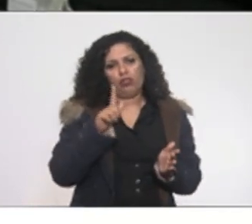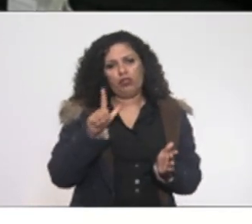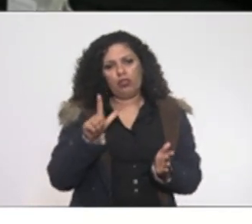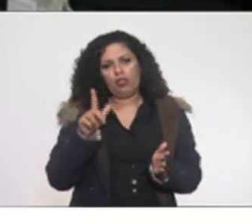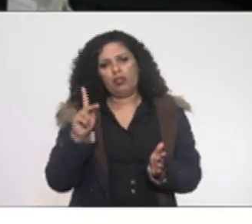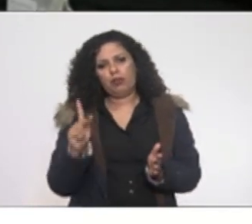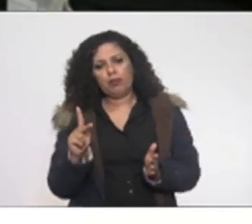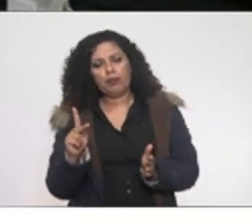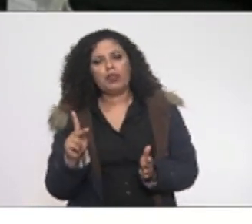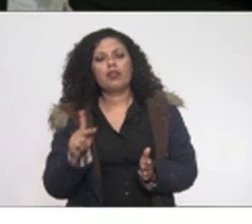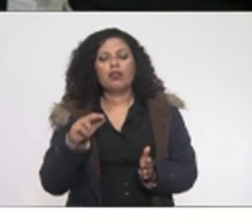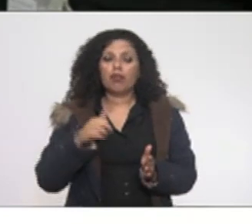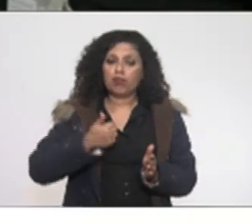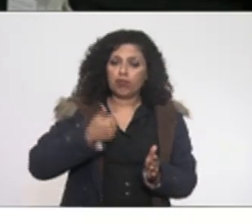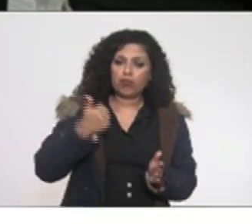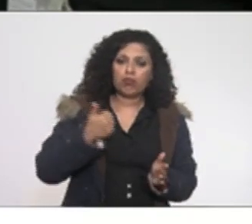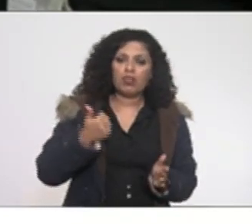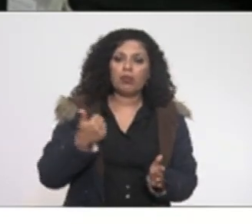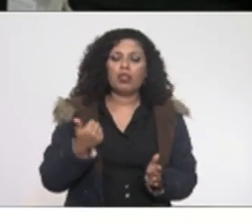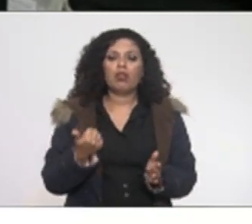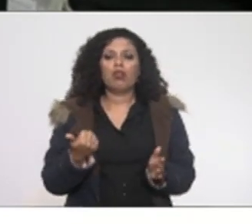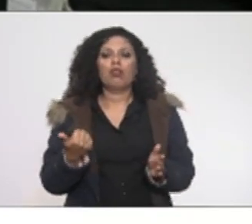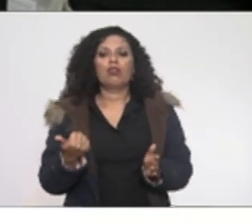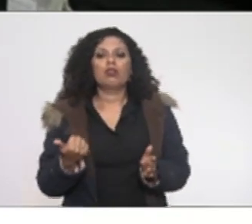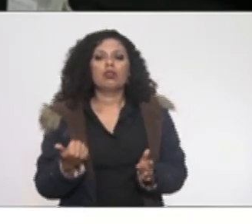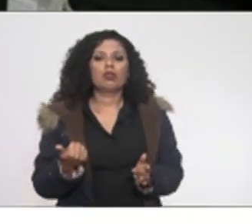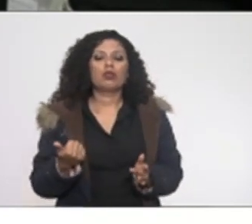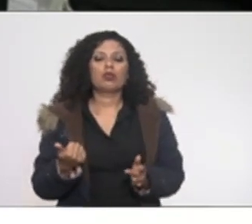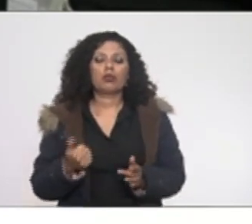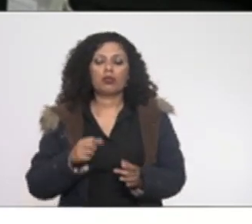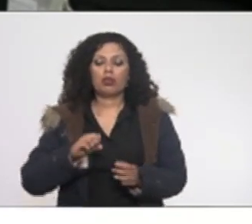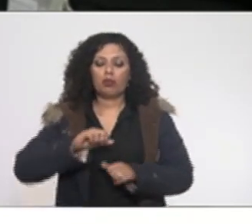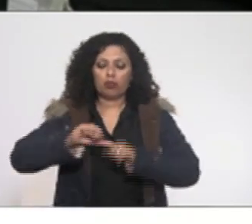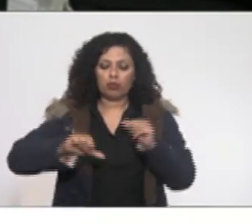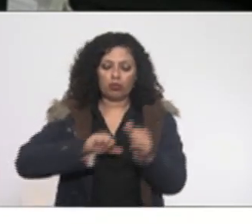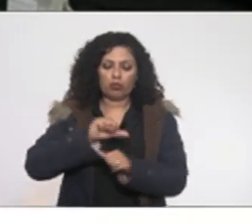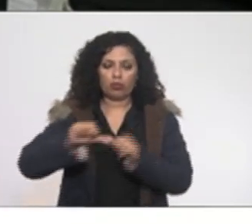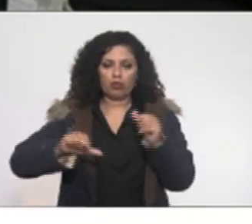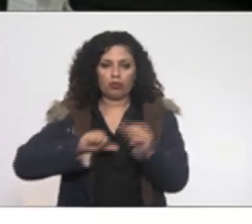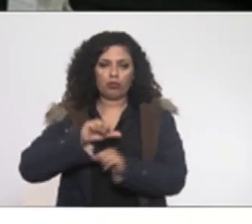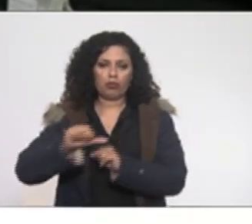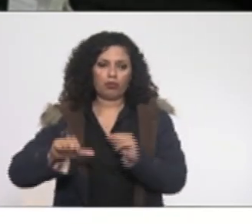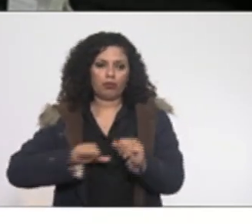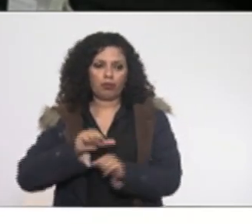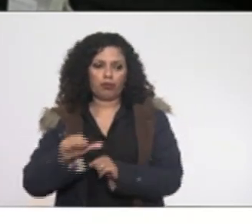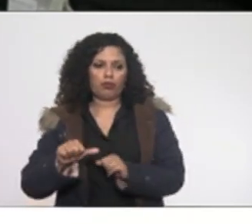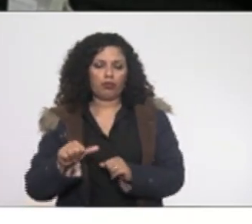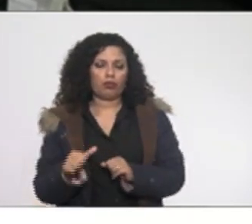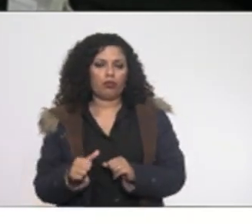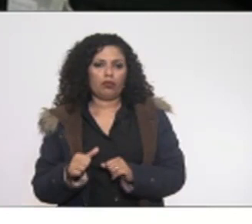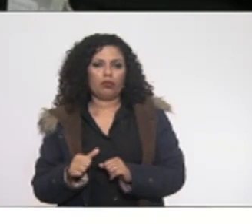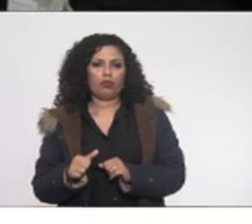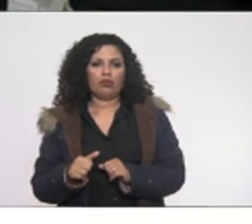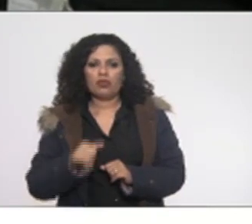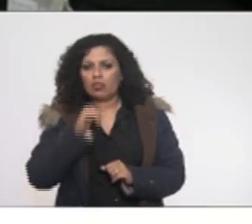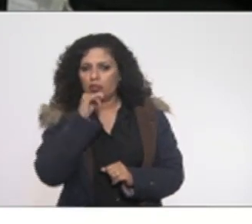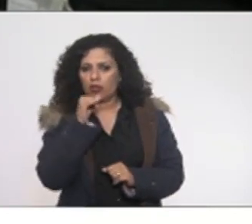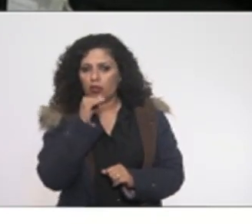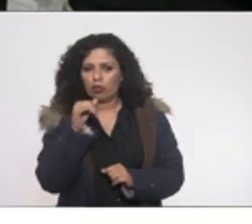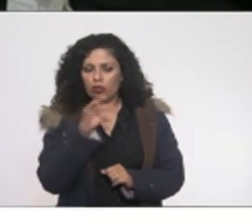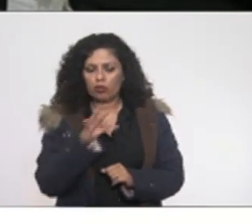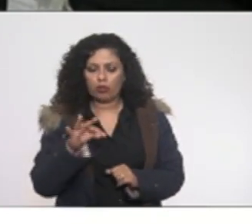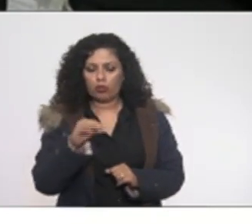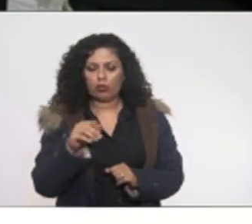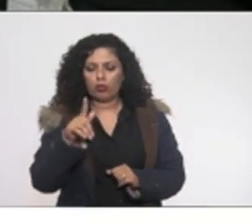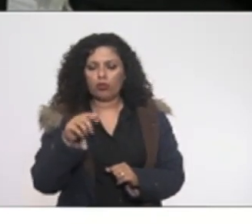em conta, do que a diferenciação de preço que causa essa distorção e afugenta um pouco a importação. Hoje em dia, todo o gás é importado